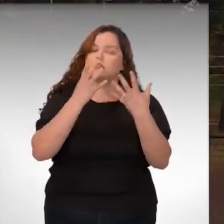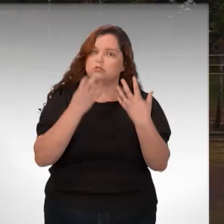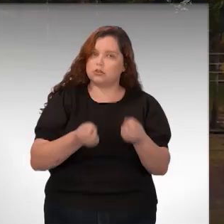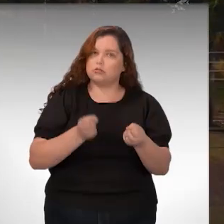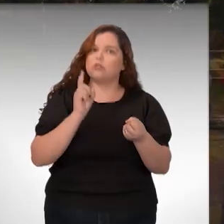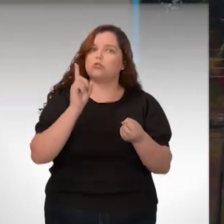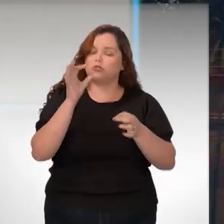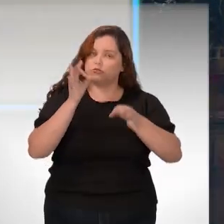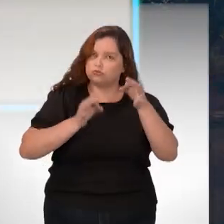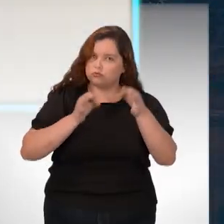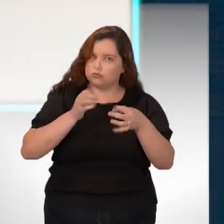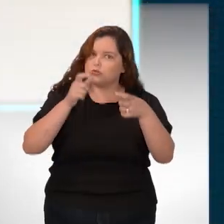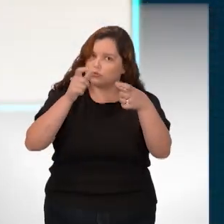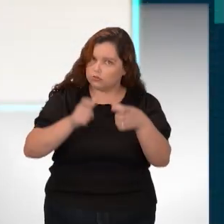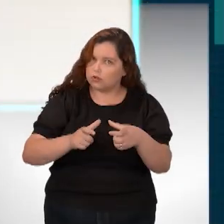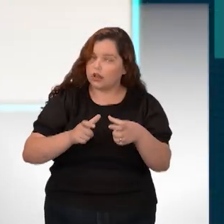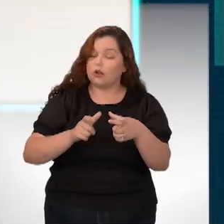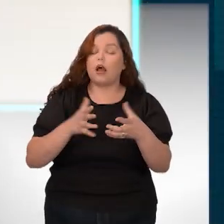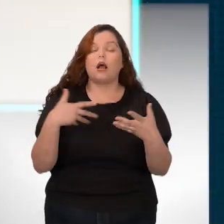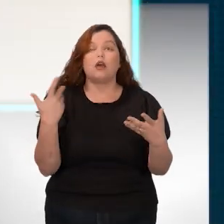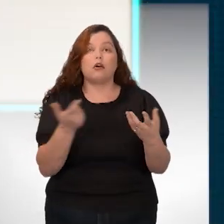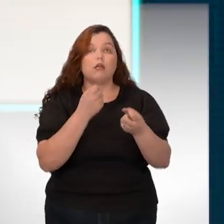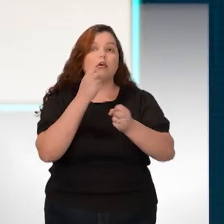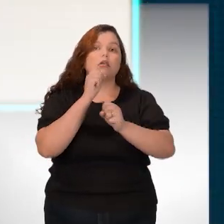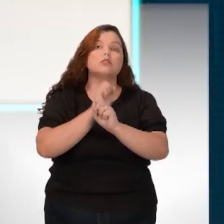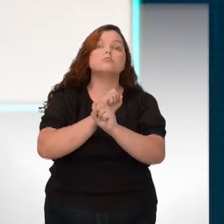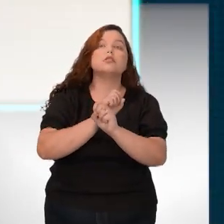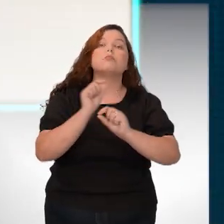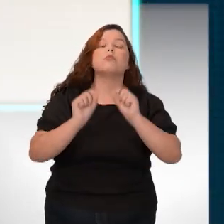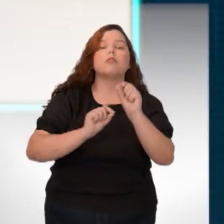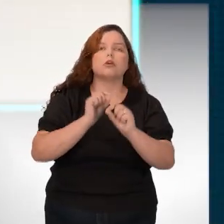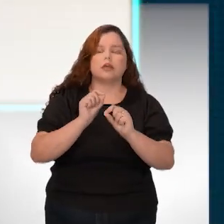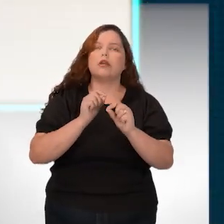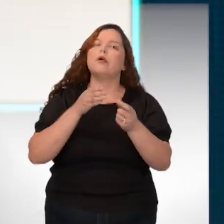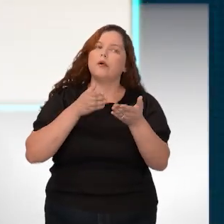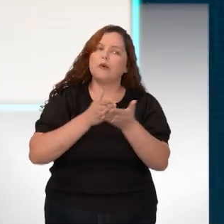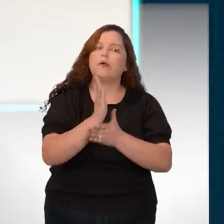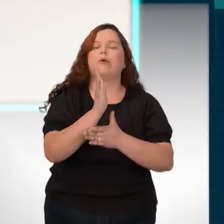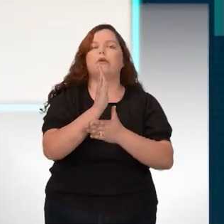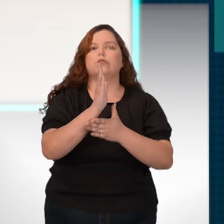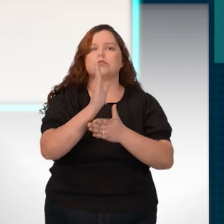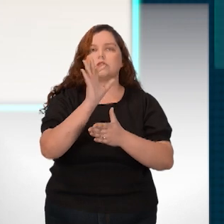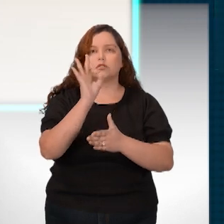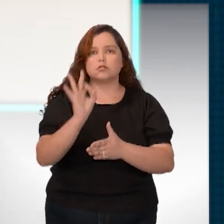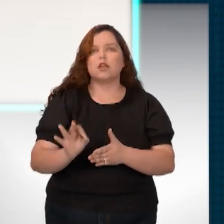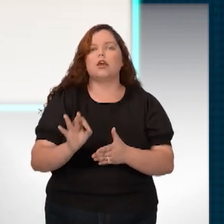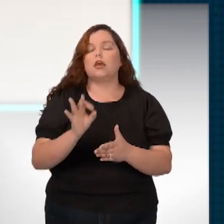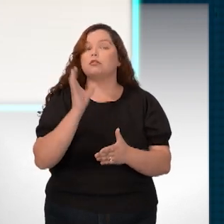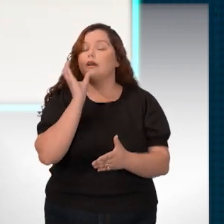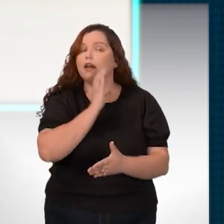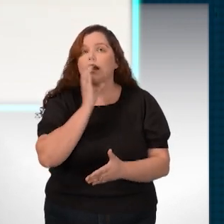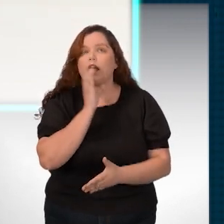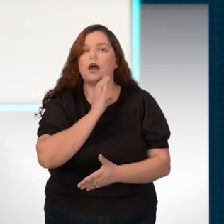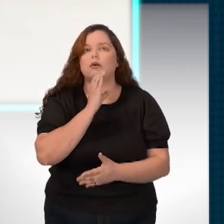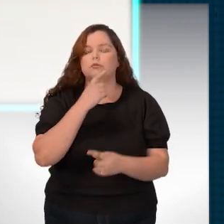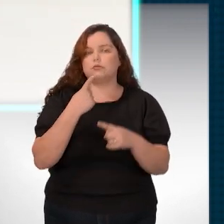juízo federal local e esperamos que seja cumprida tão logo possível,